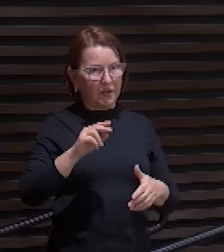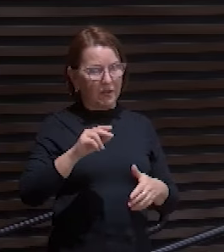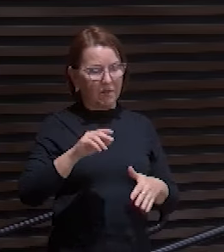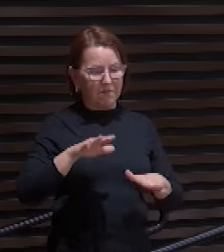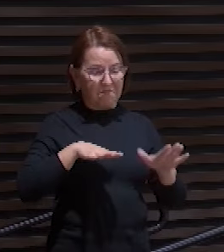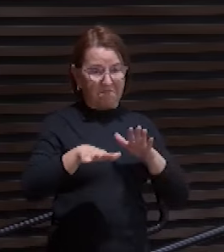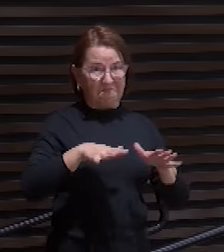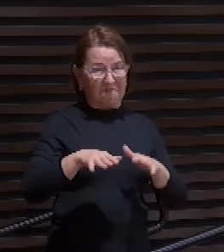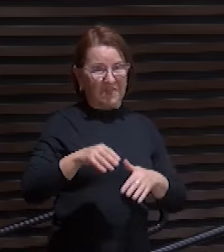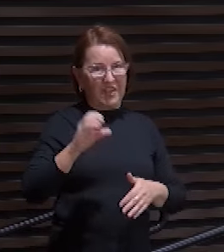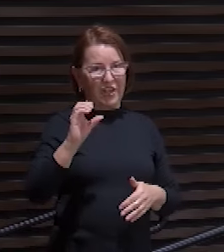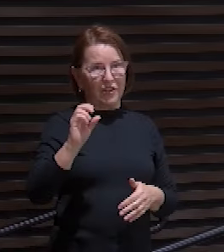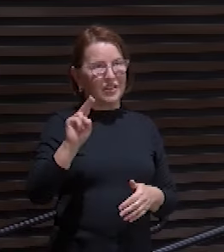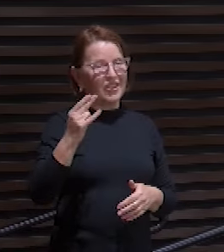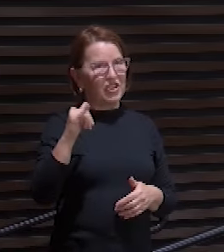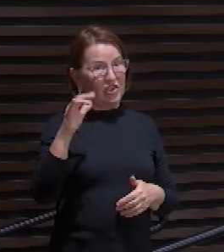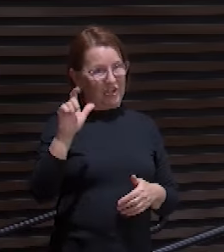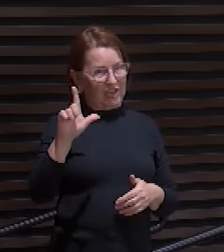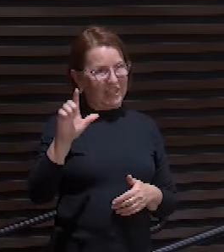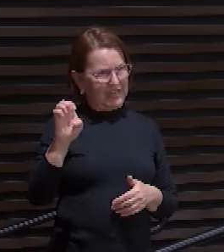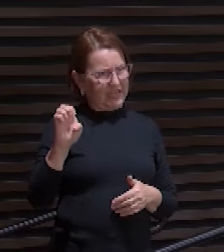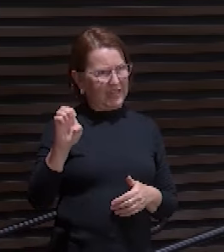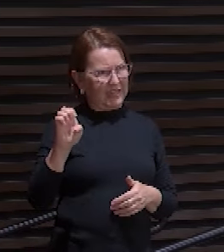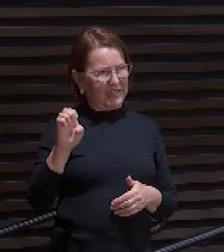passada? Ficaram sabendo, não?